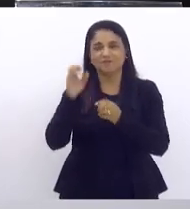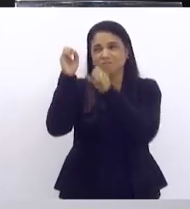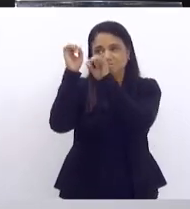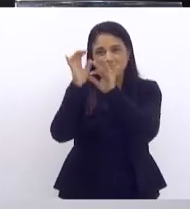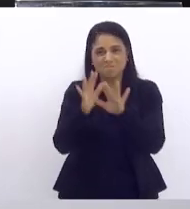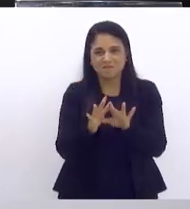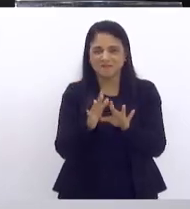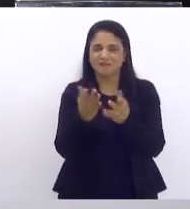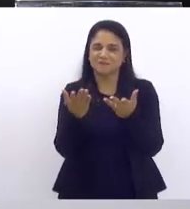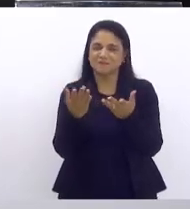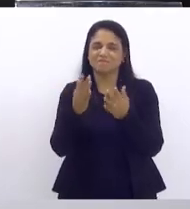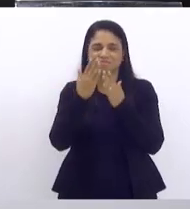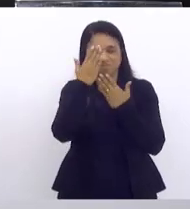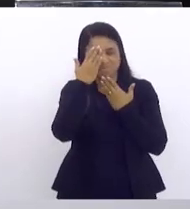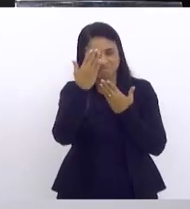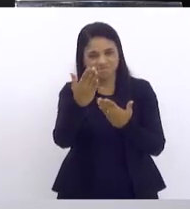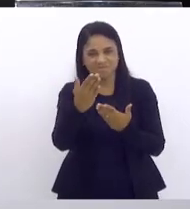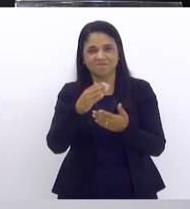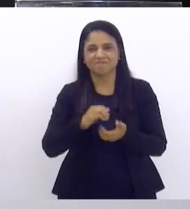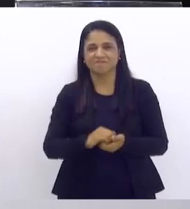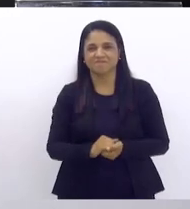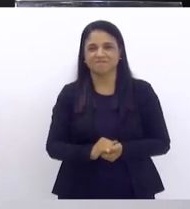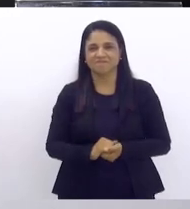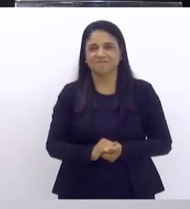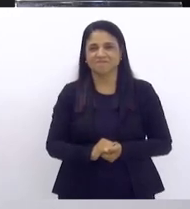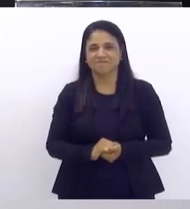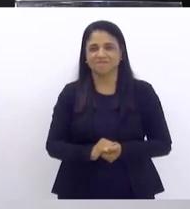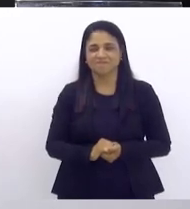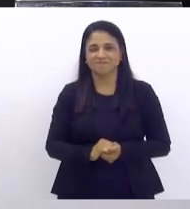Obrigado. Que lindo.